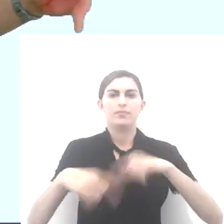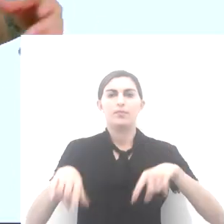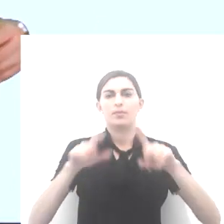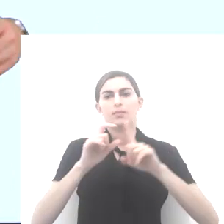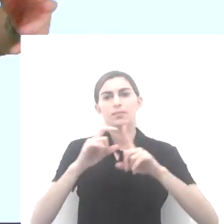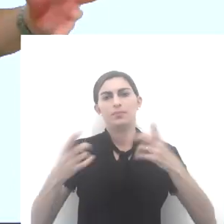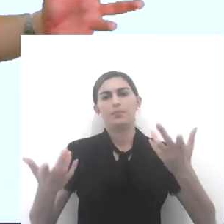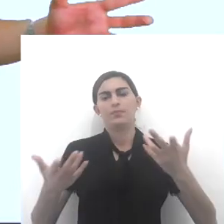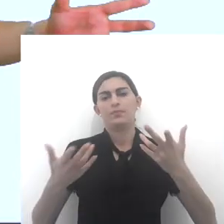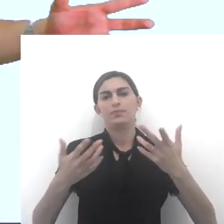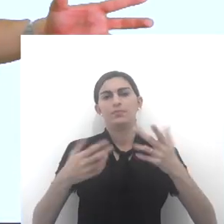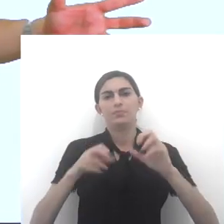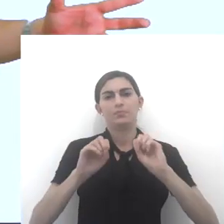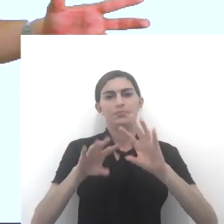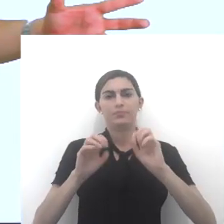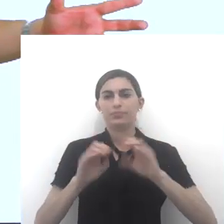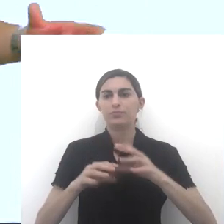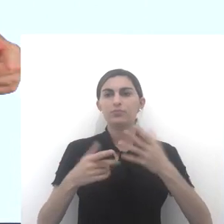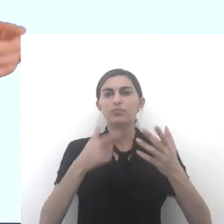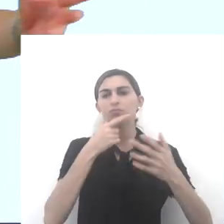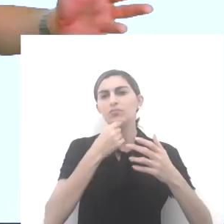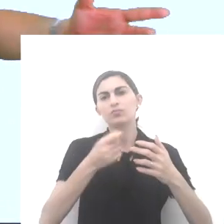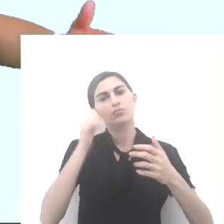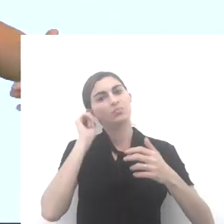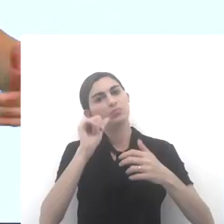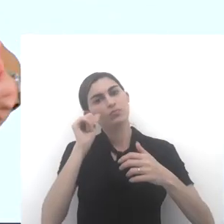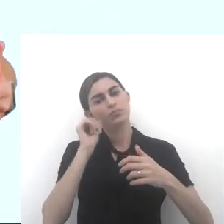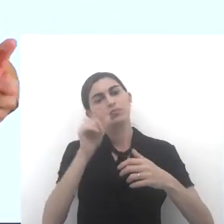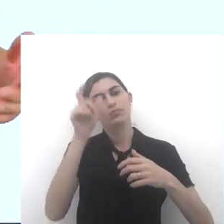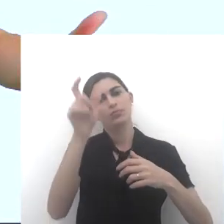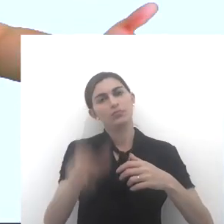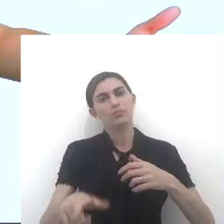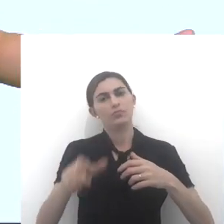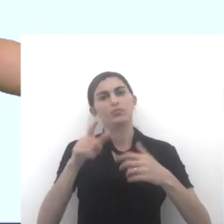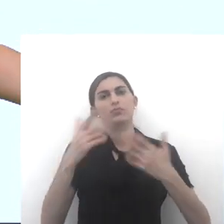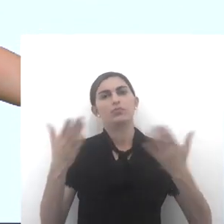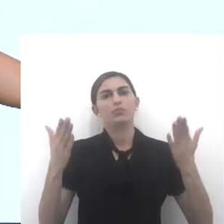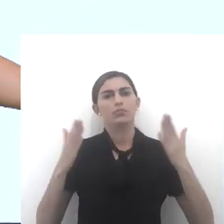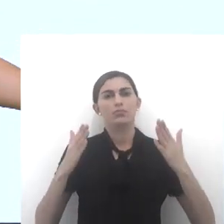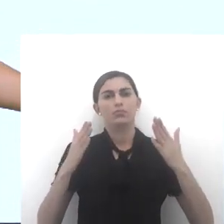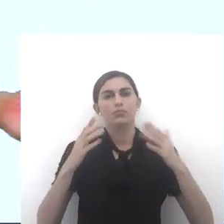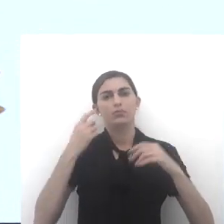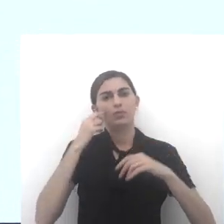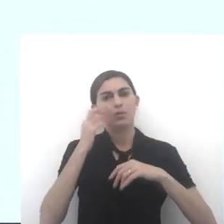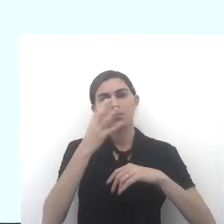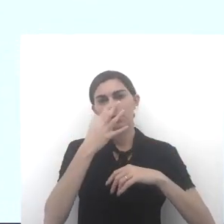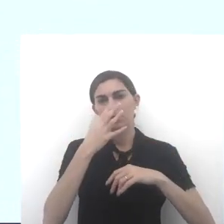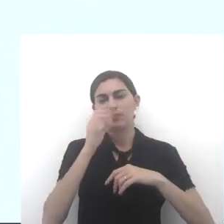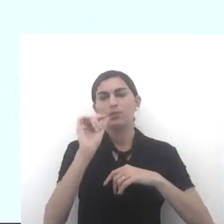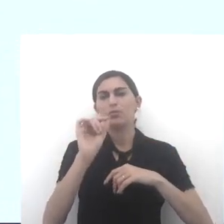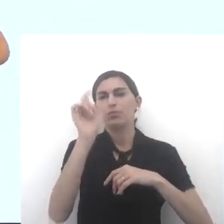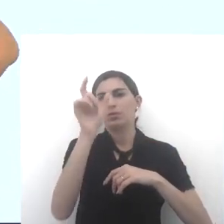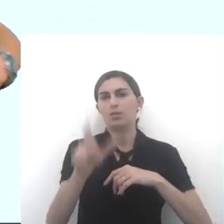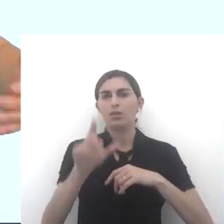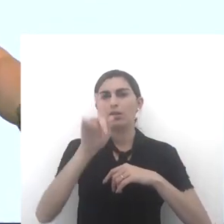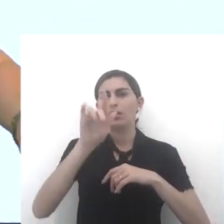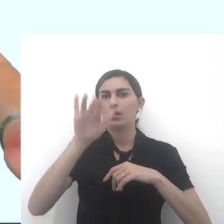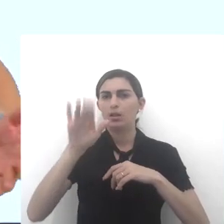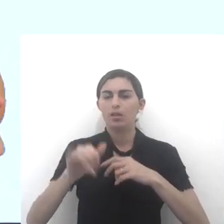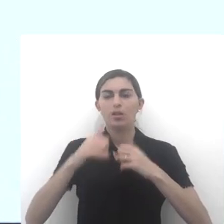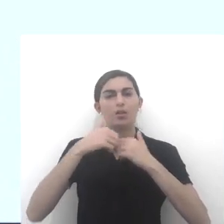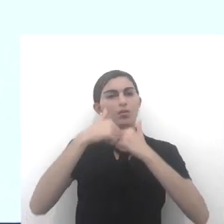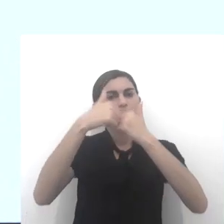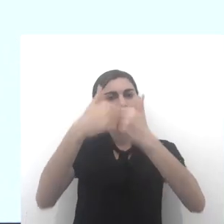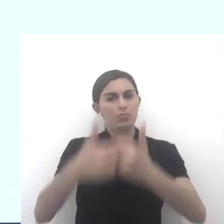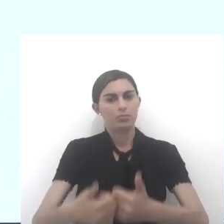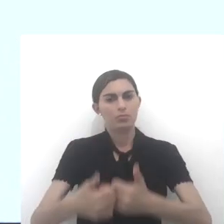certo? De a palavra revelada, este homem, esta mulher, que está à frente. Então, nós observamos o quê? Ele é um guia, ele